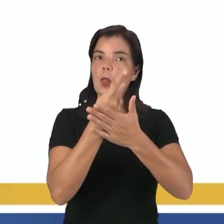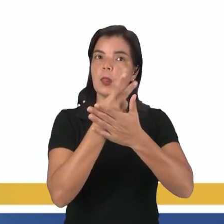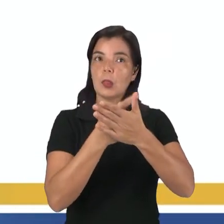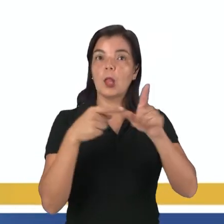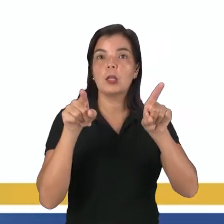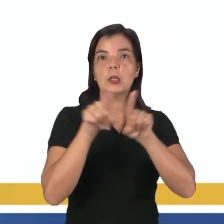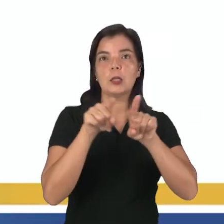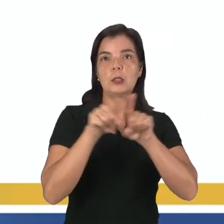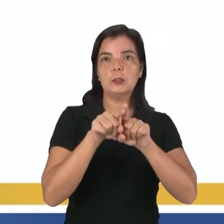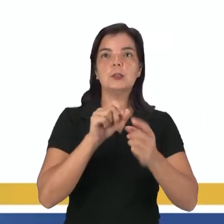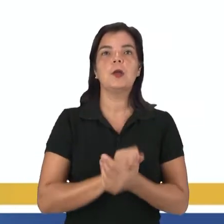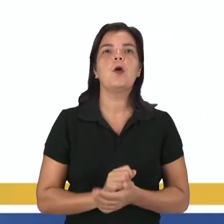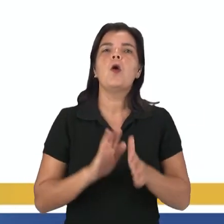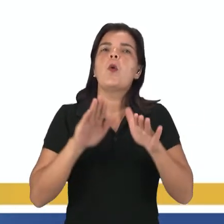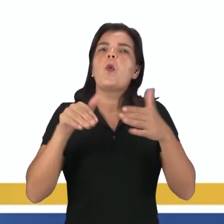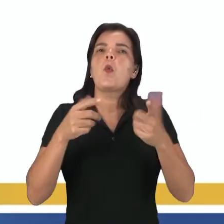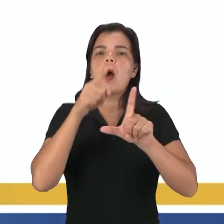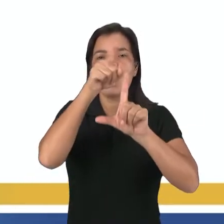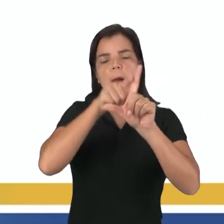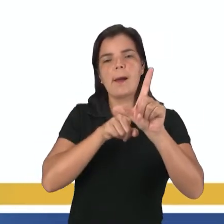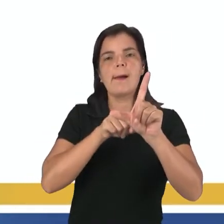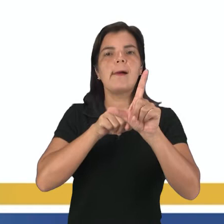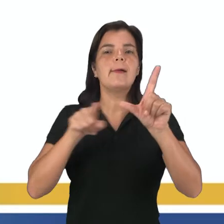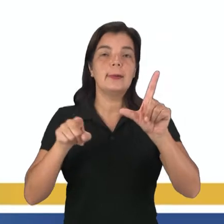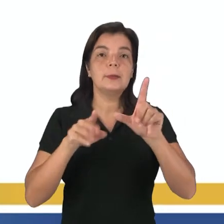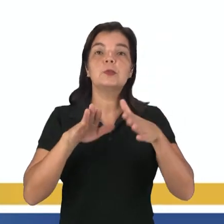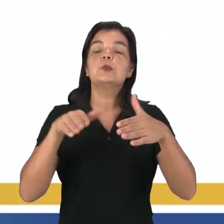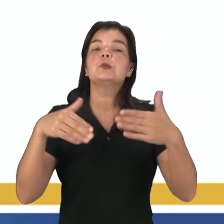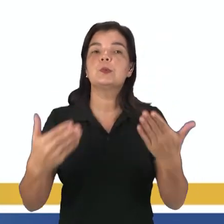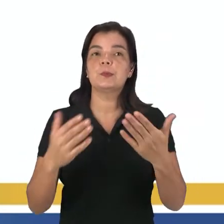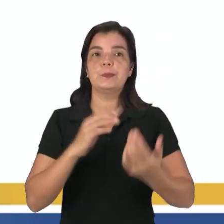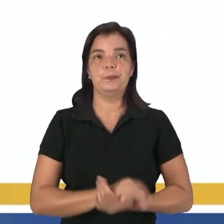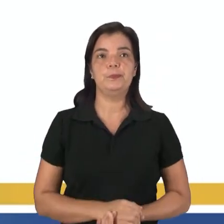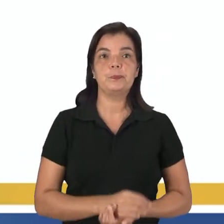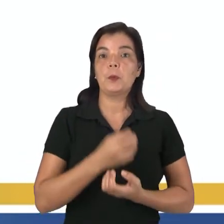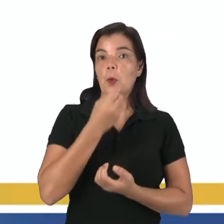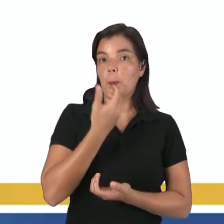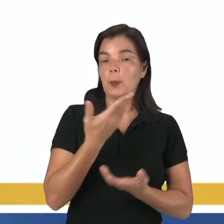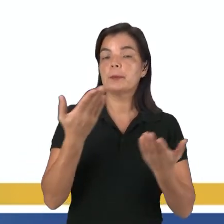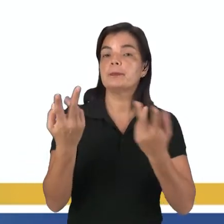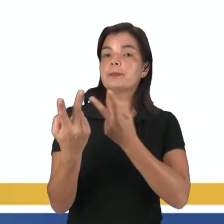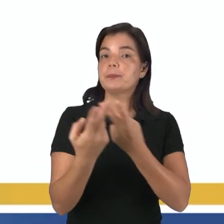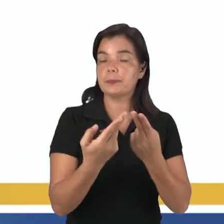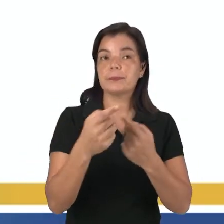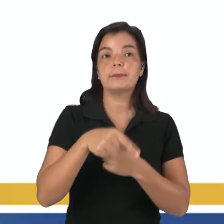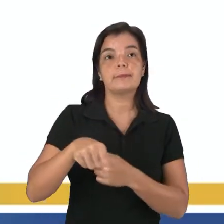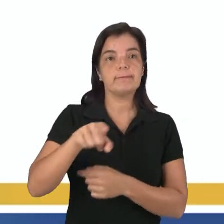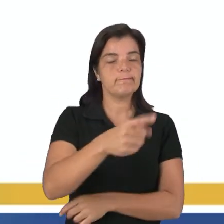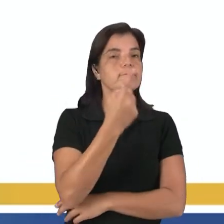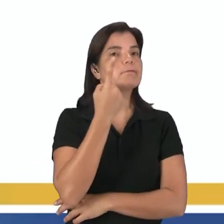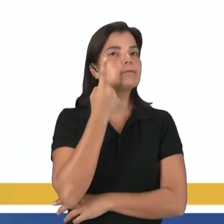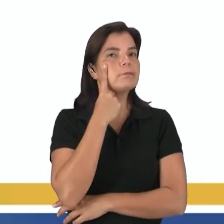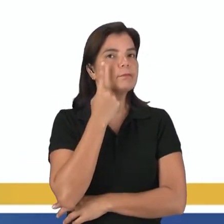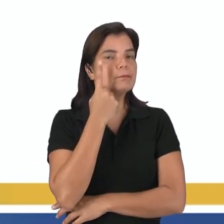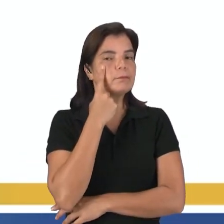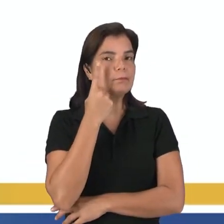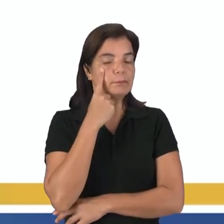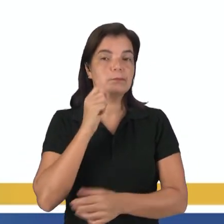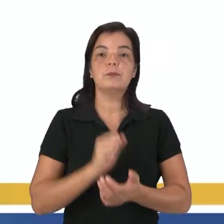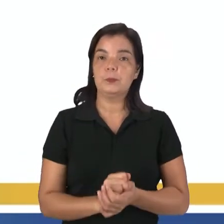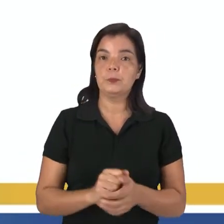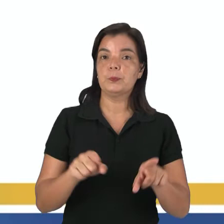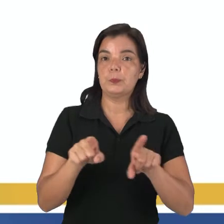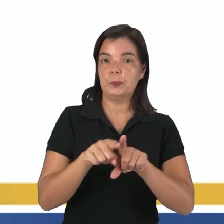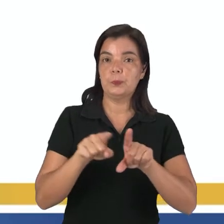desenhou no plano cartesiano Então quais são e nada de seus vértices bom da mesma forma que nós observamos